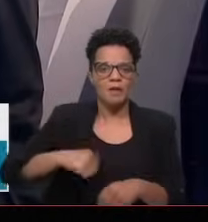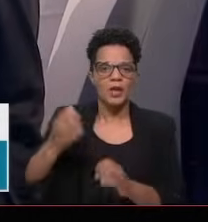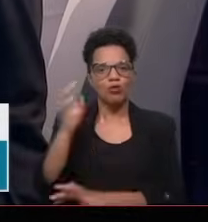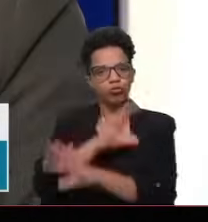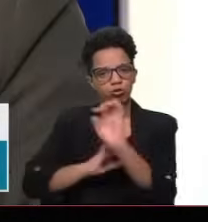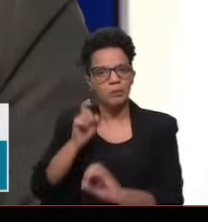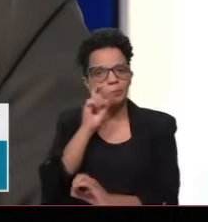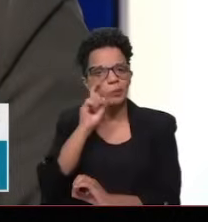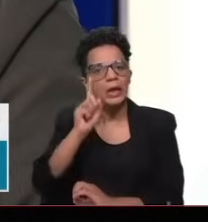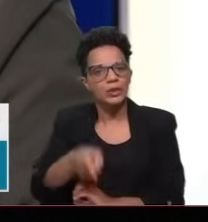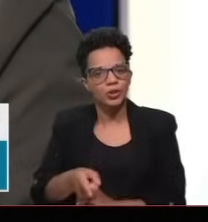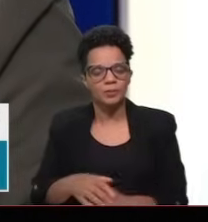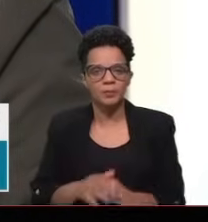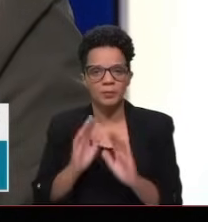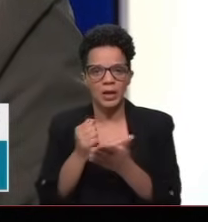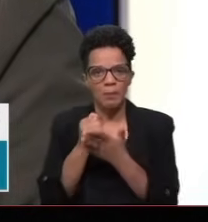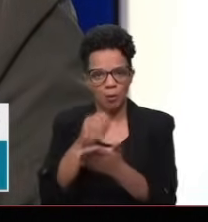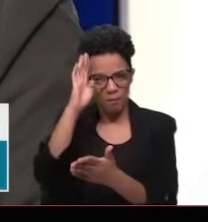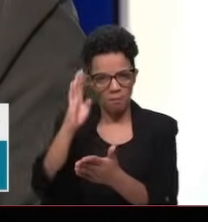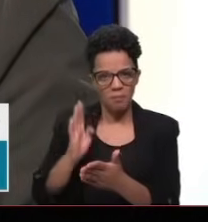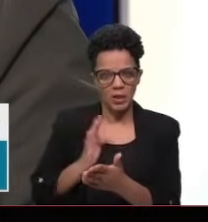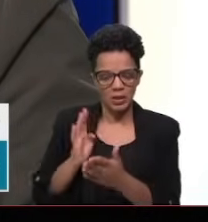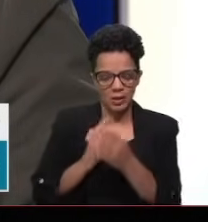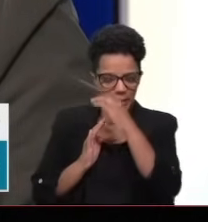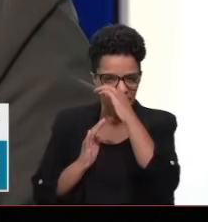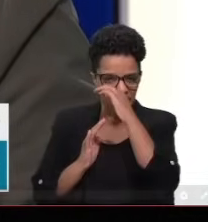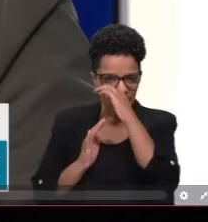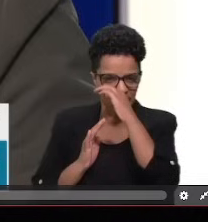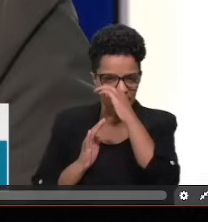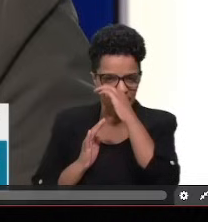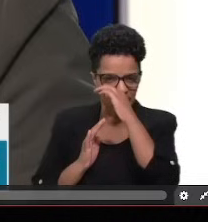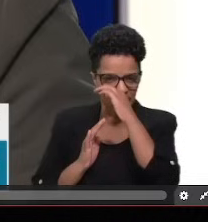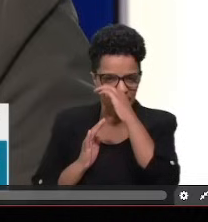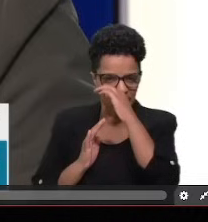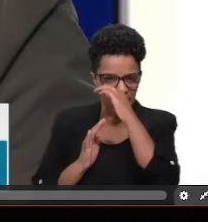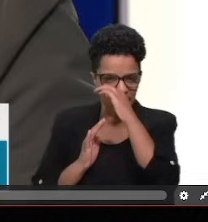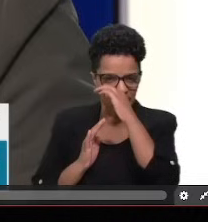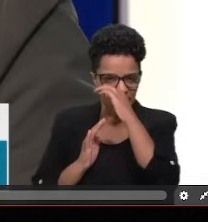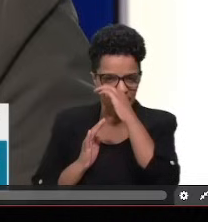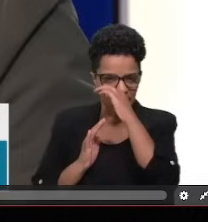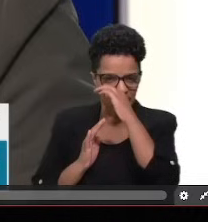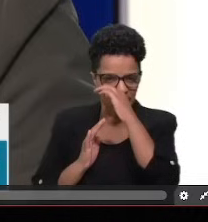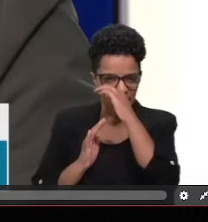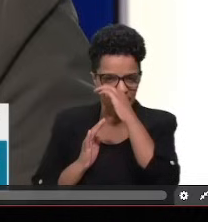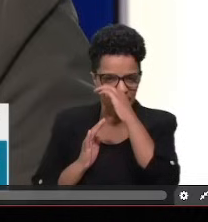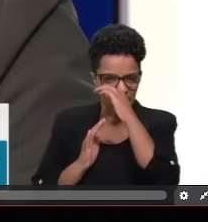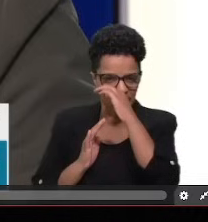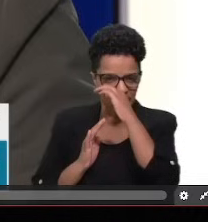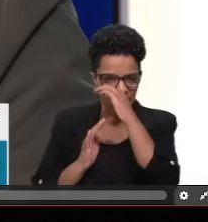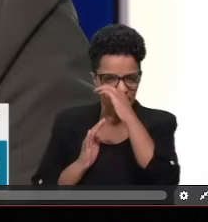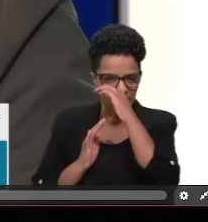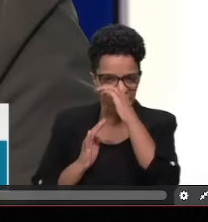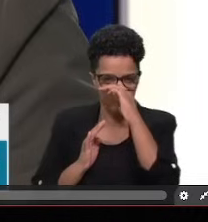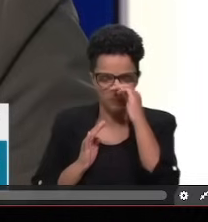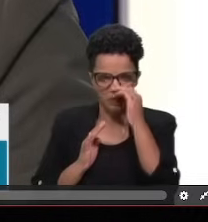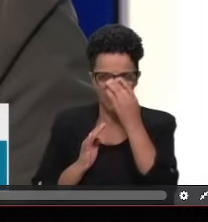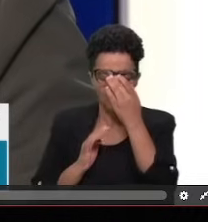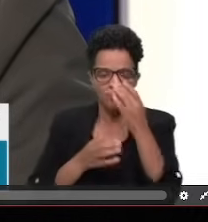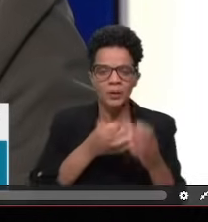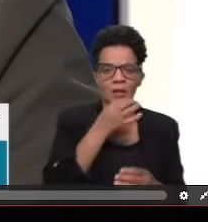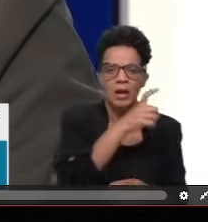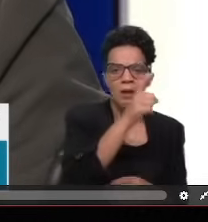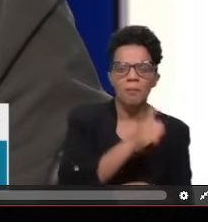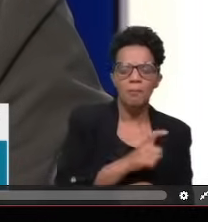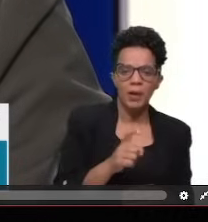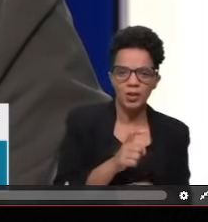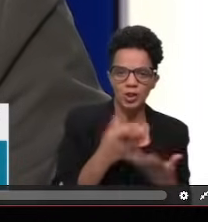defende que deve ser dado apoio militar e Mas falar mais uma vez Então põe o link homem de paz no